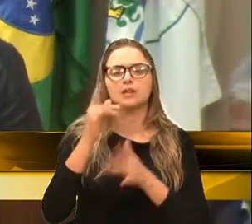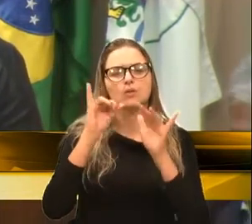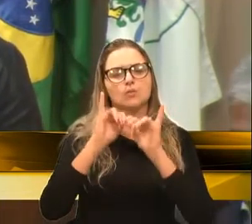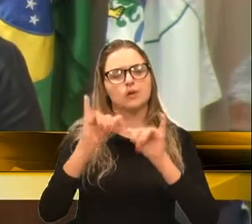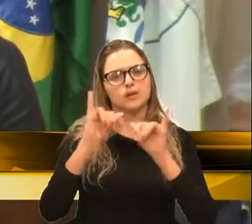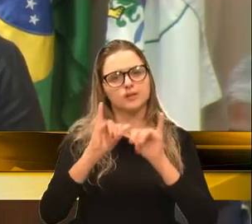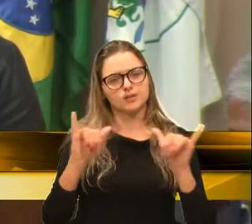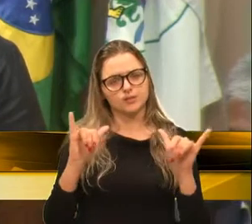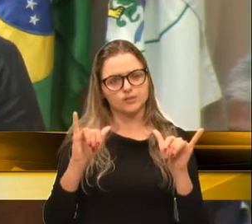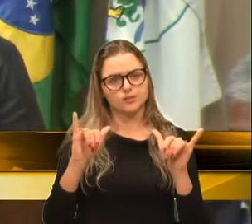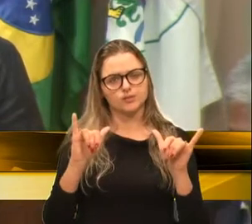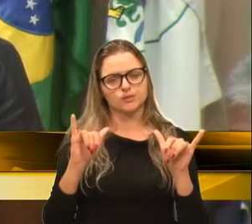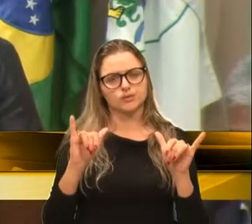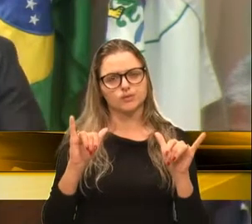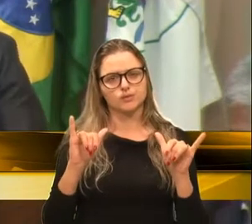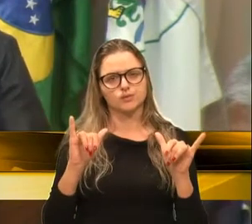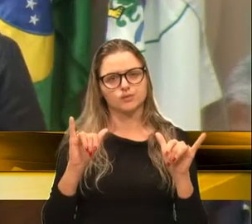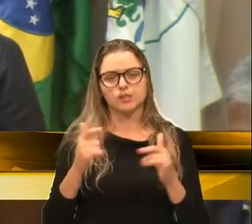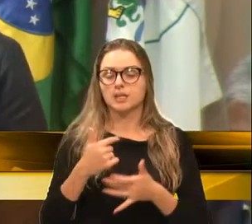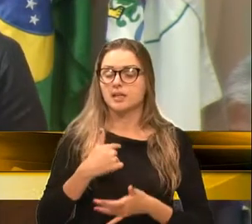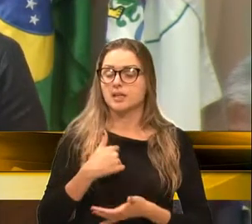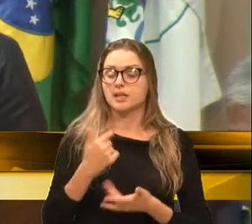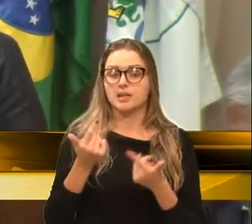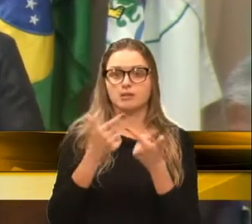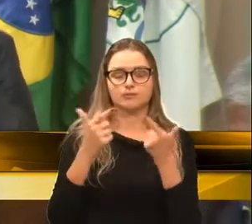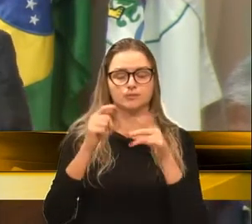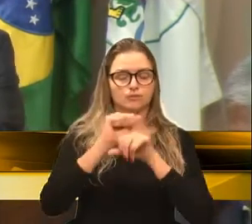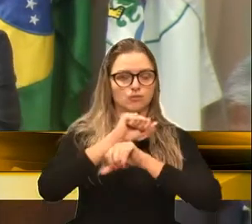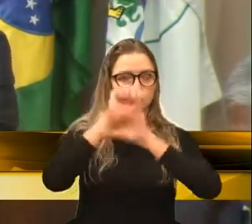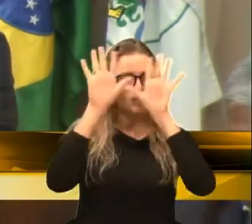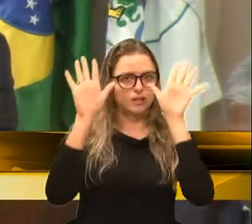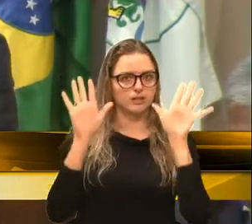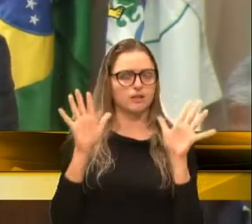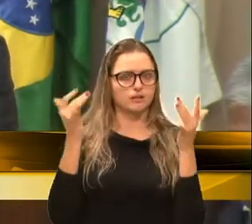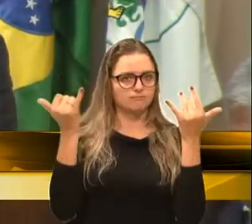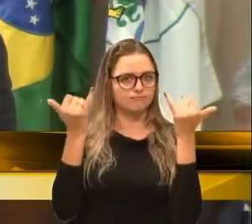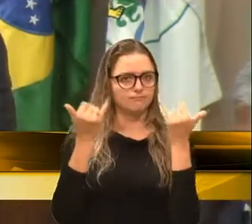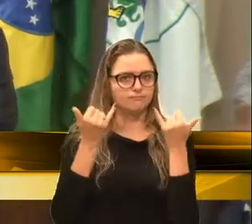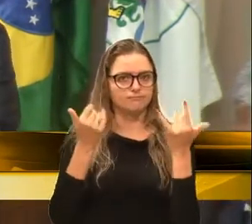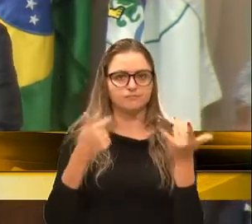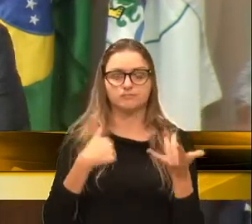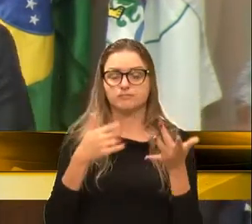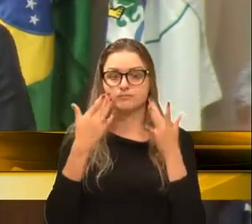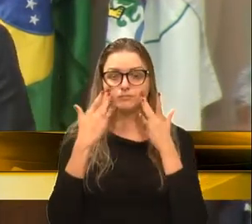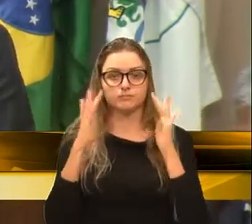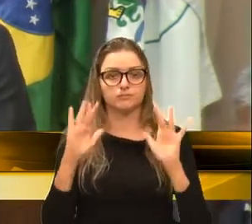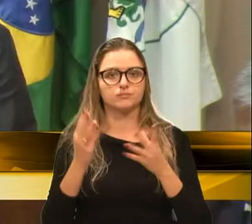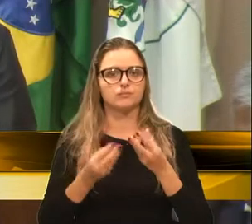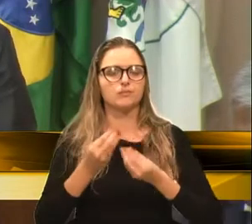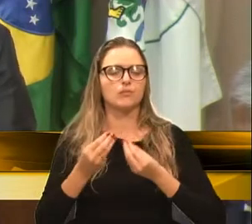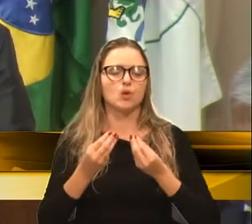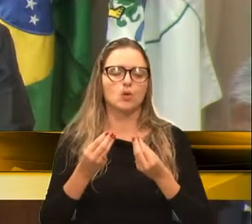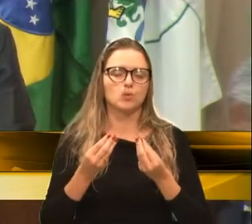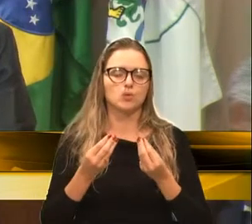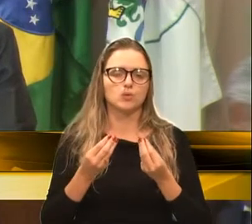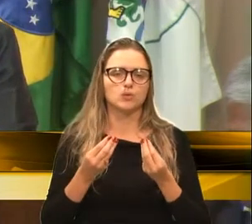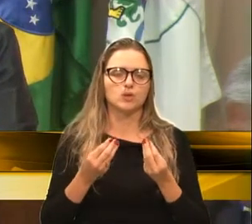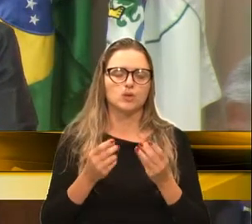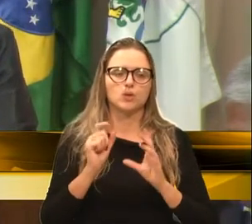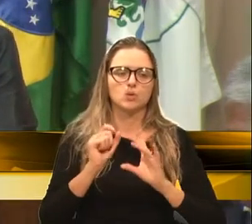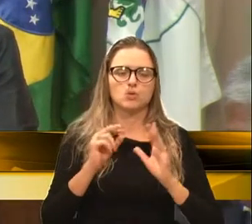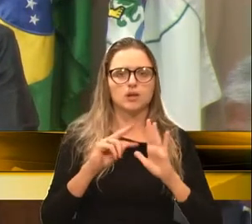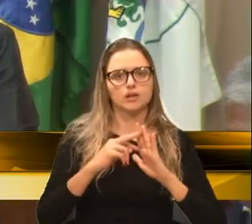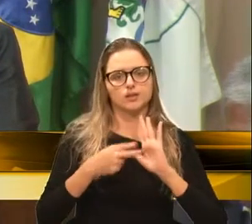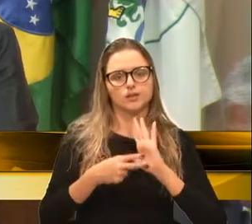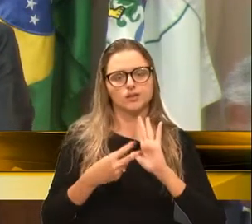que eu não tinha claro exatamente como do que se